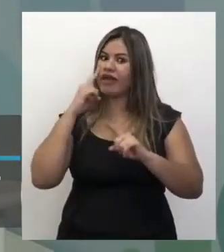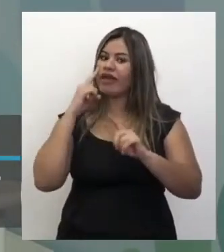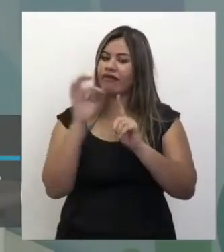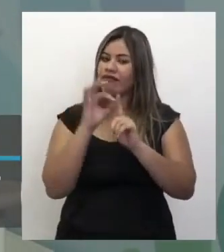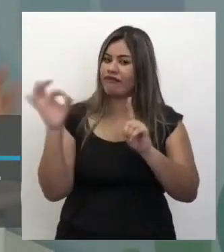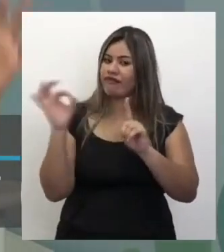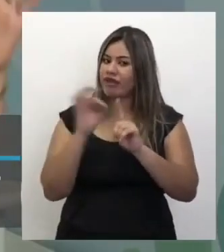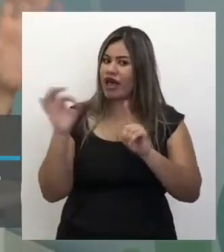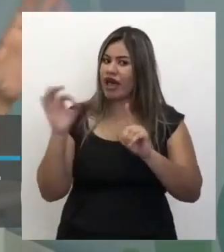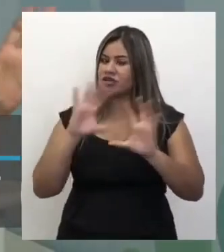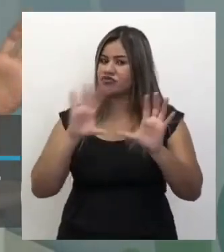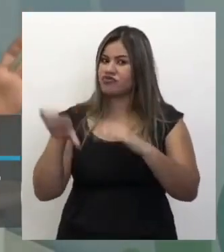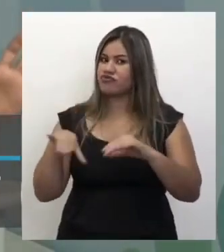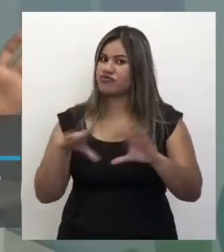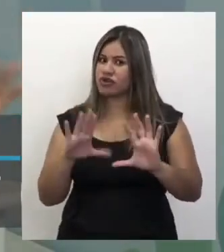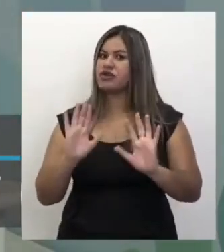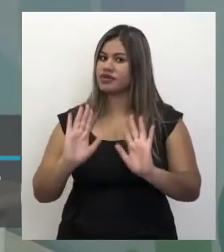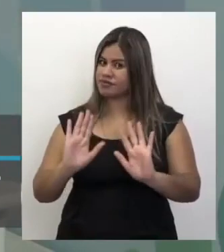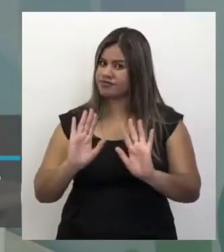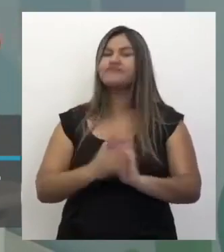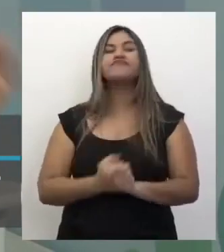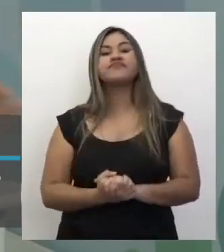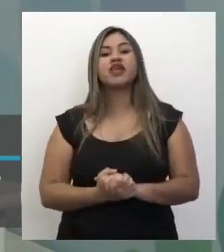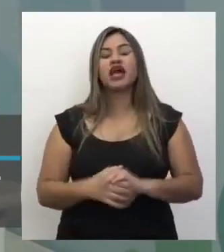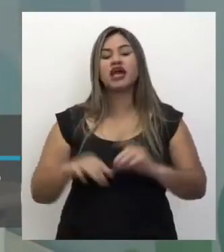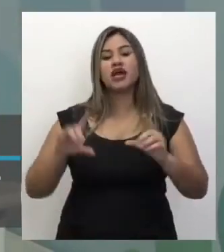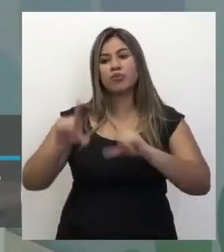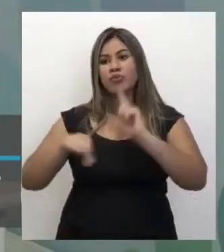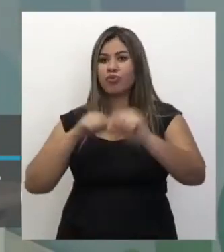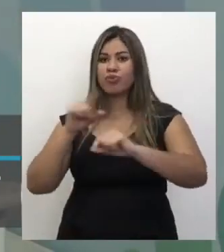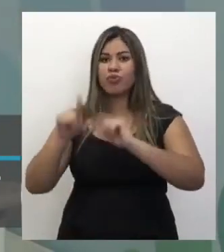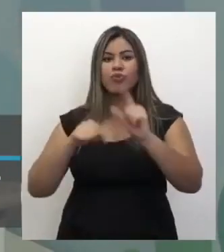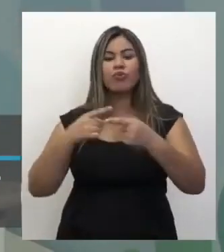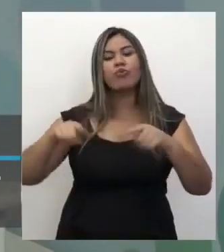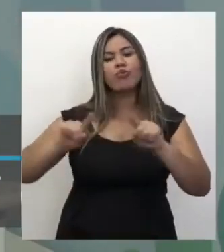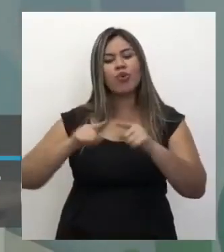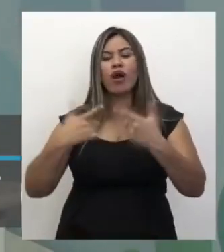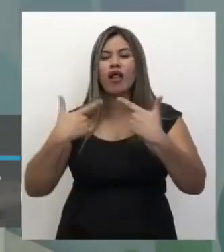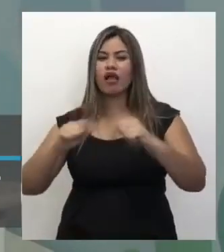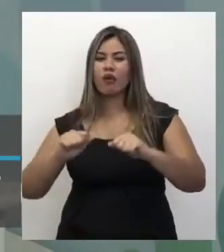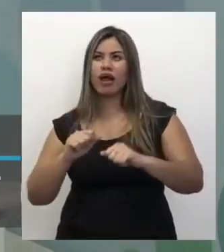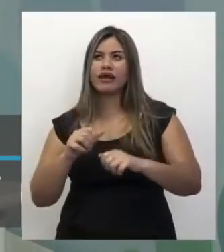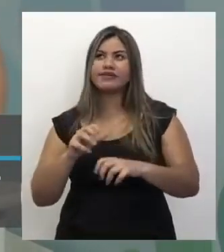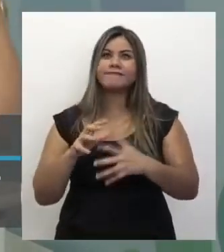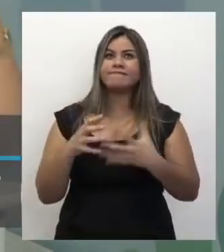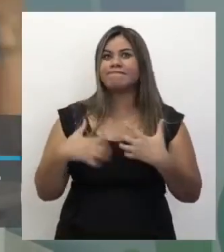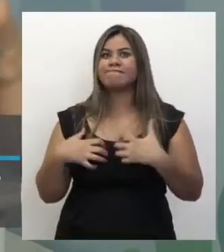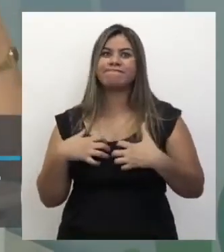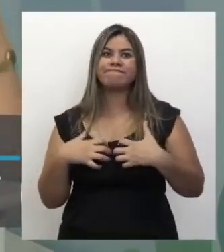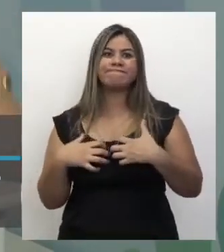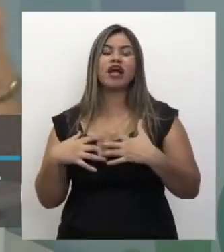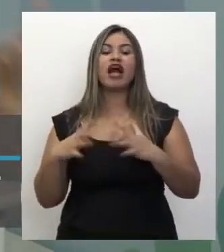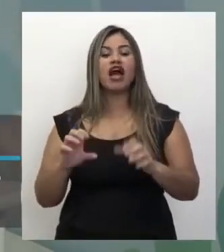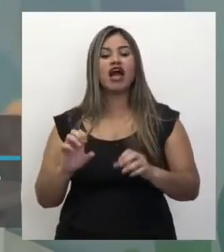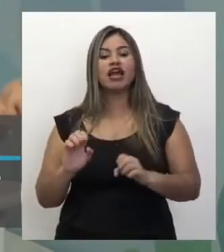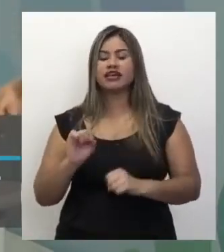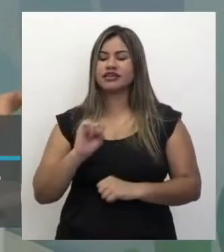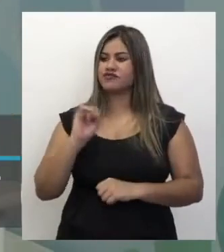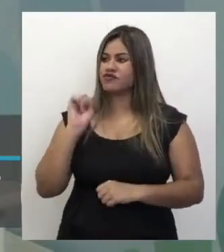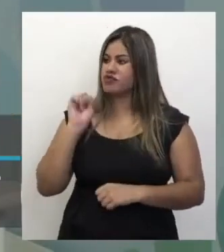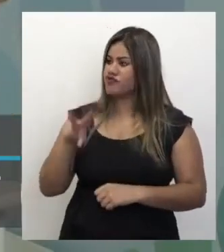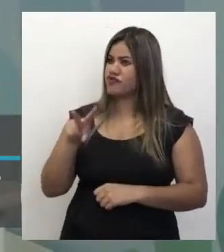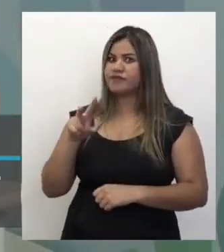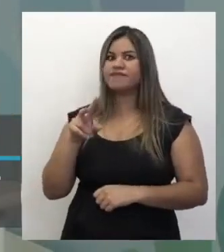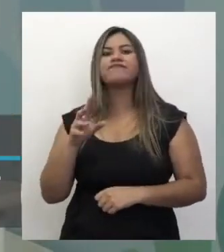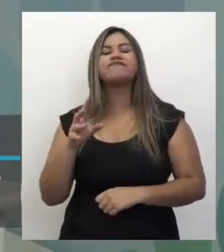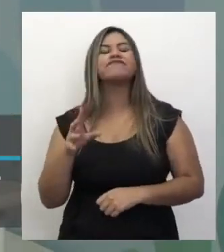escolher. Fala pra mim que música você pensa aí em escolher, qual que tem uma linguagem intrigante e que você acha, meu, é muito legal. Eu